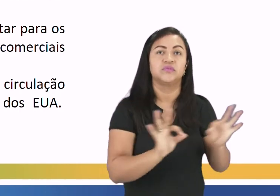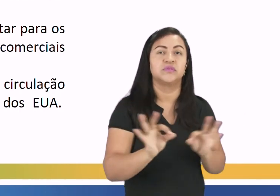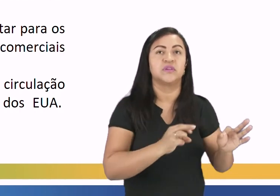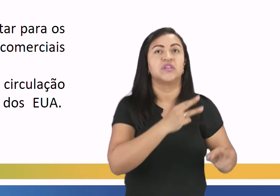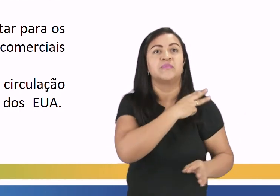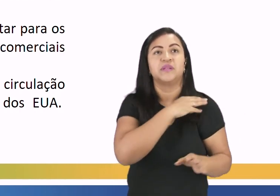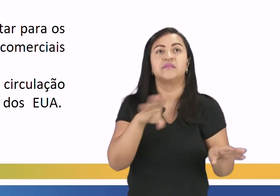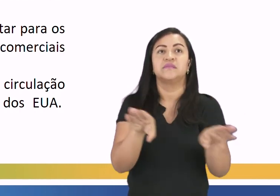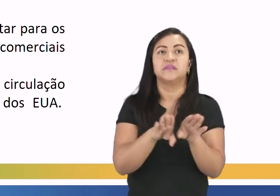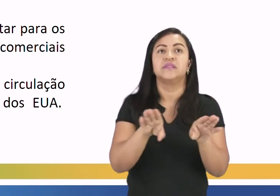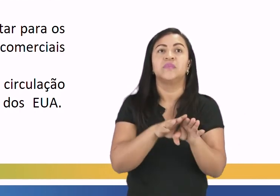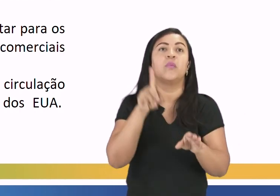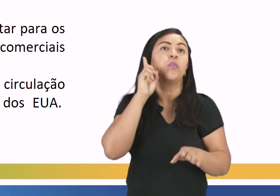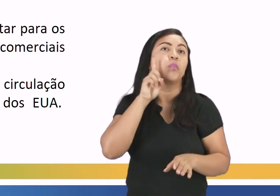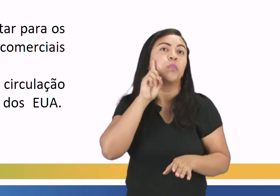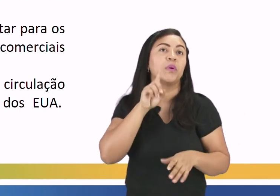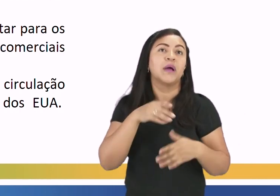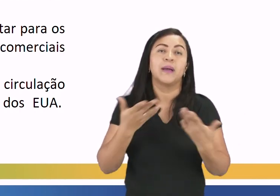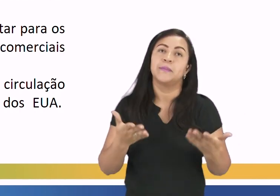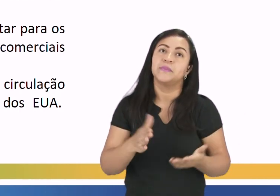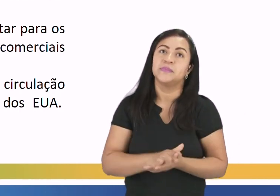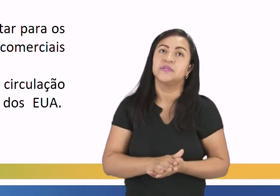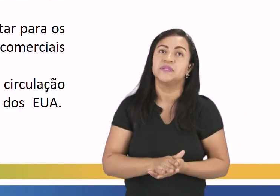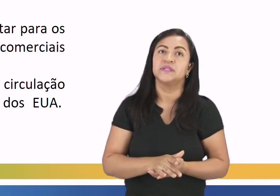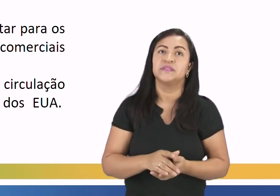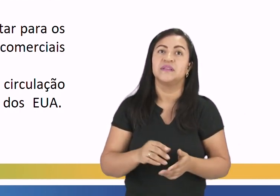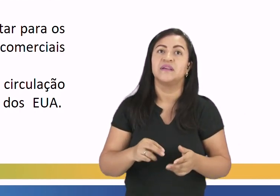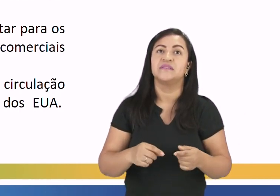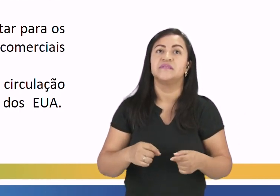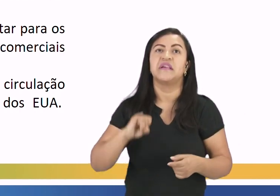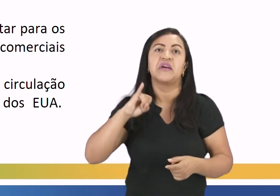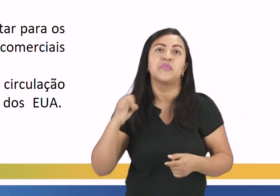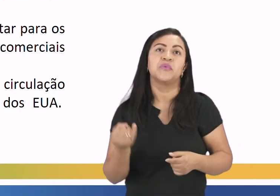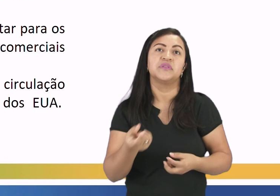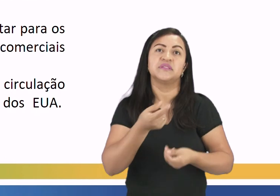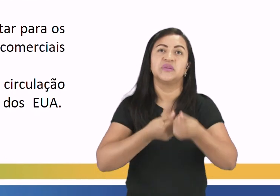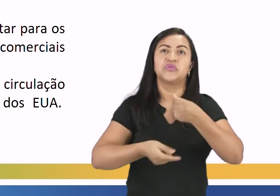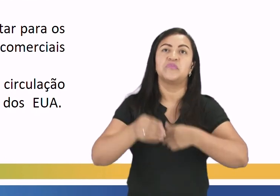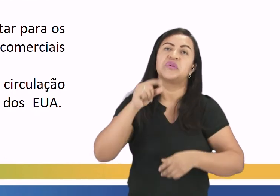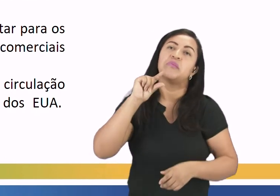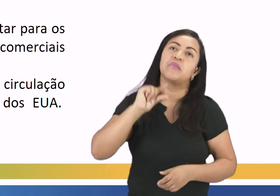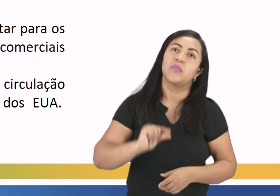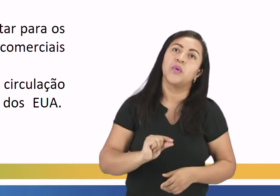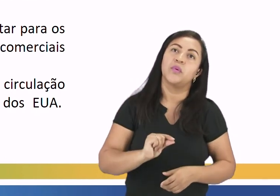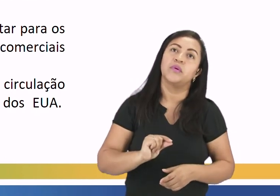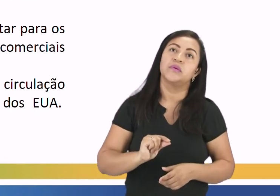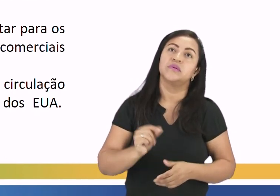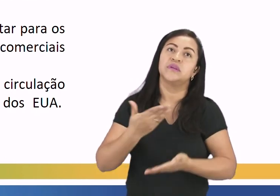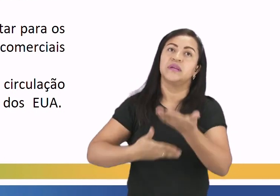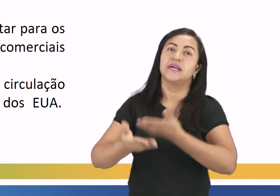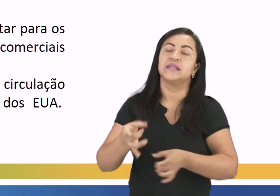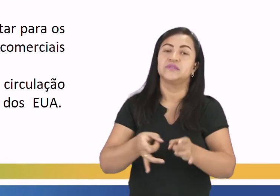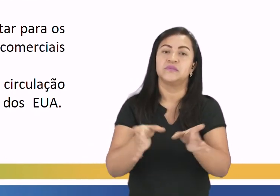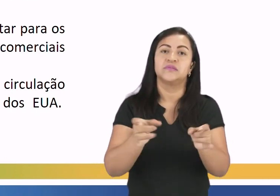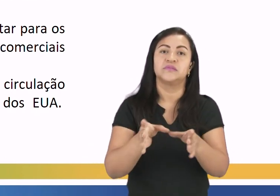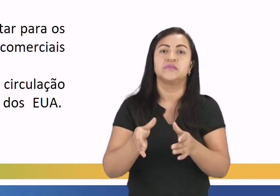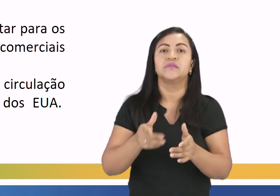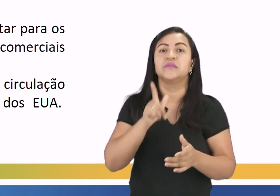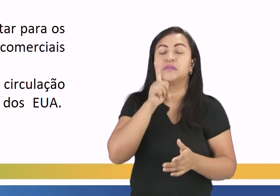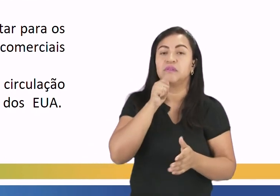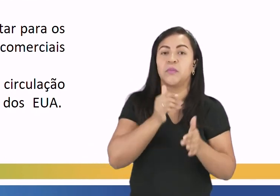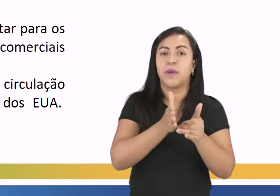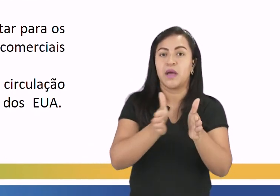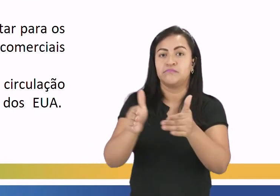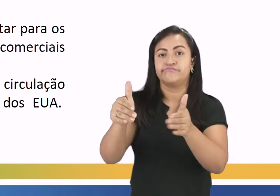Unidos, apesar da pouca relevância econômica referente às rotas comerciais e marítimas. E.